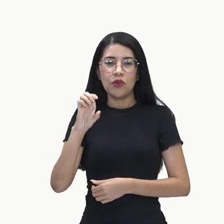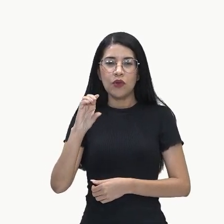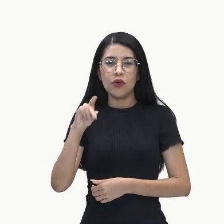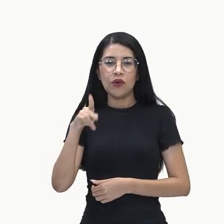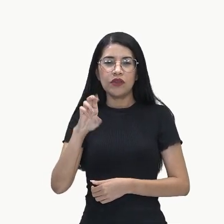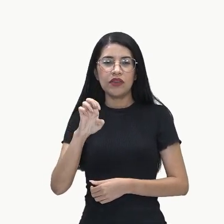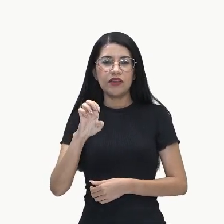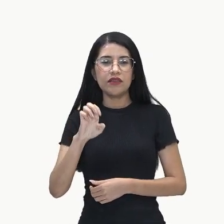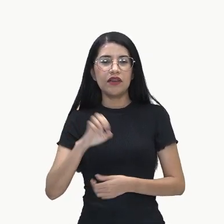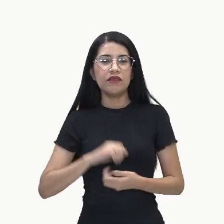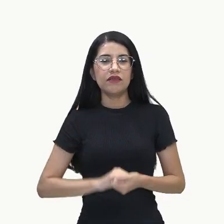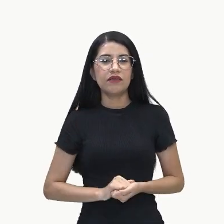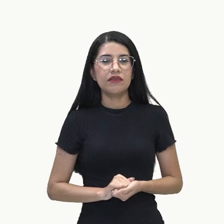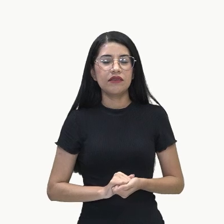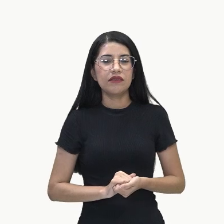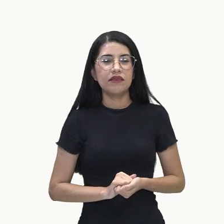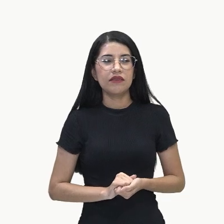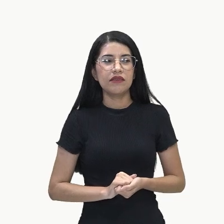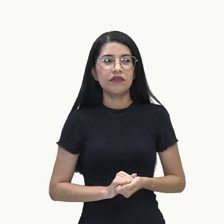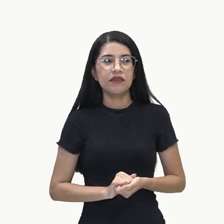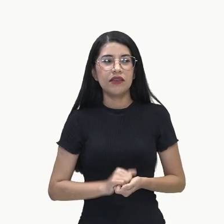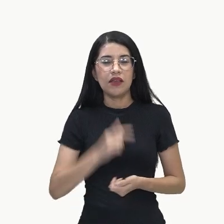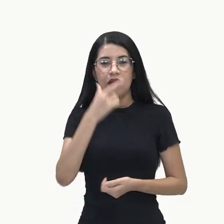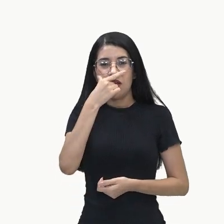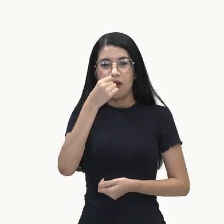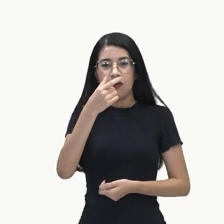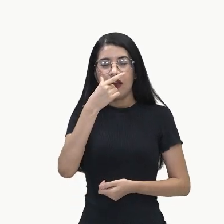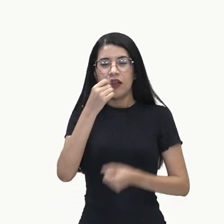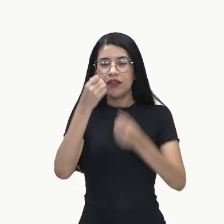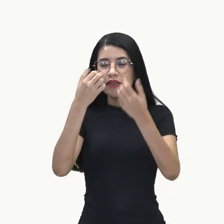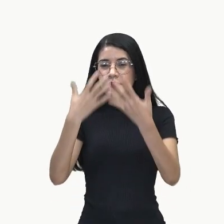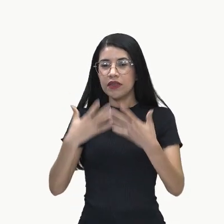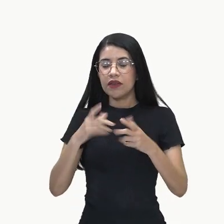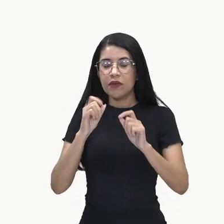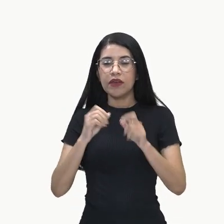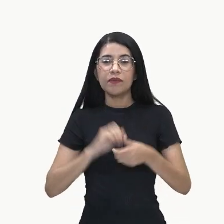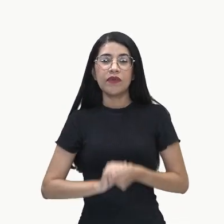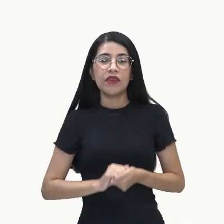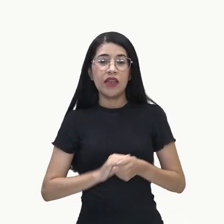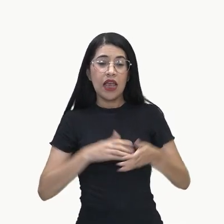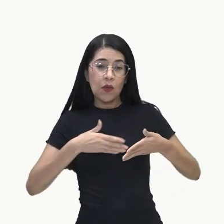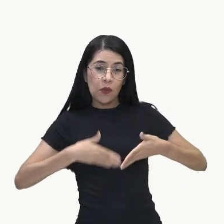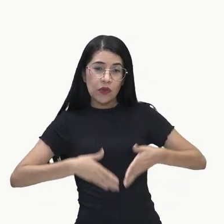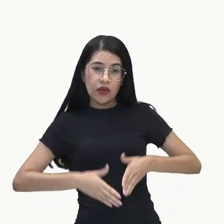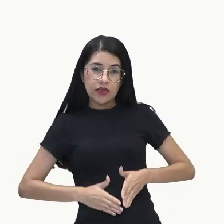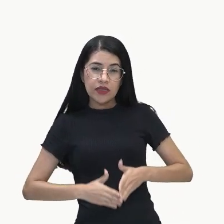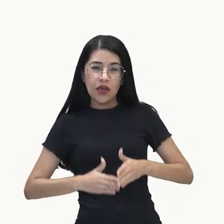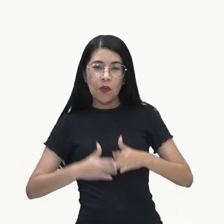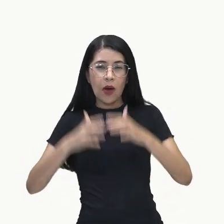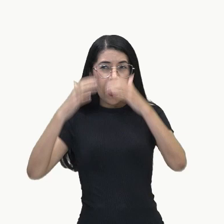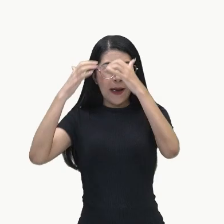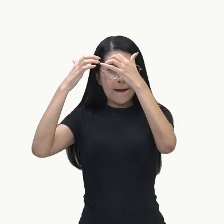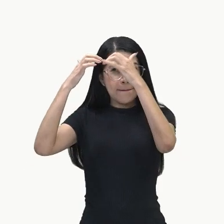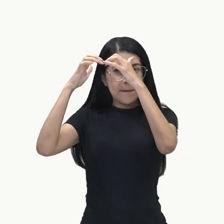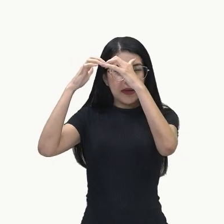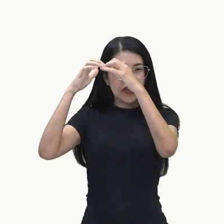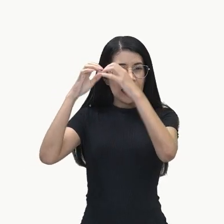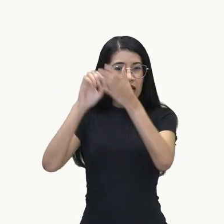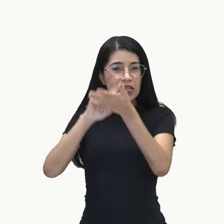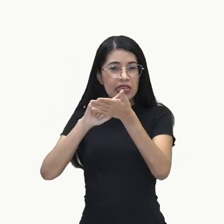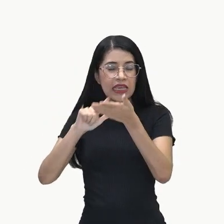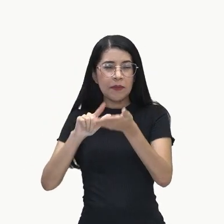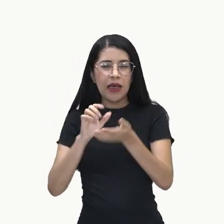principal expoente desse empirismo. Ele diz assim: ao nascermos, nossa mente é como um papel em branco,